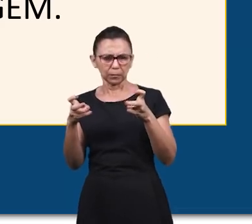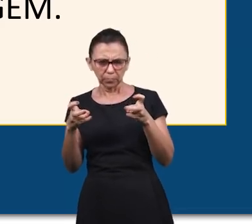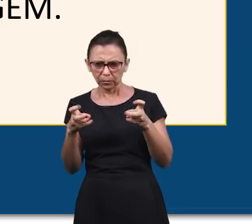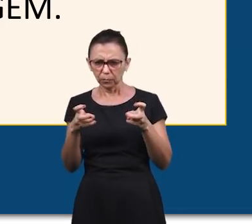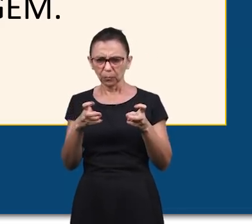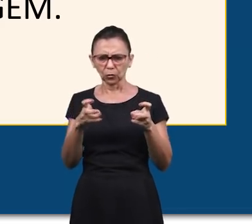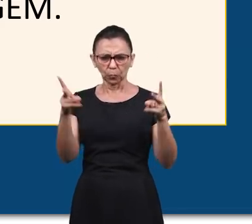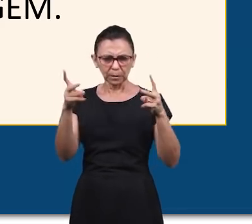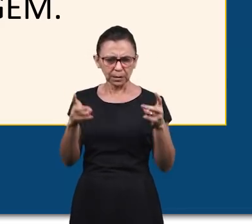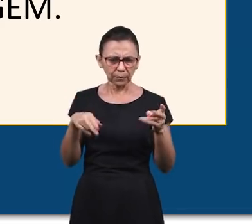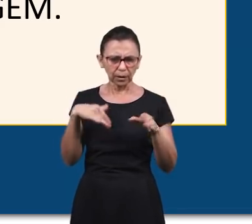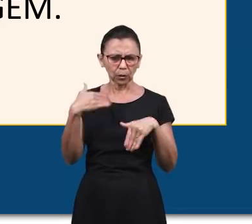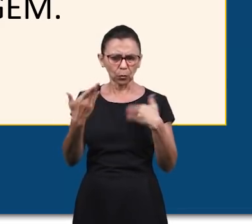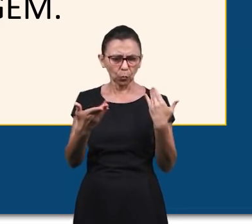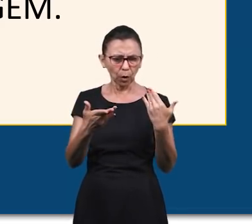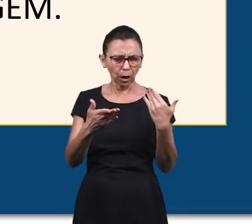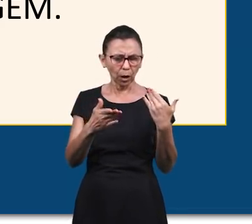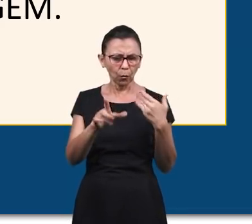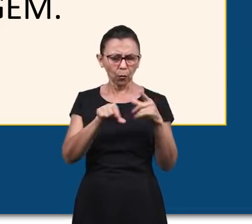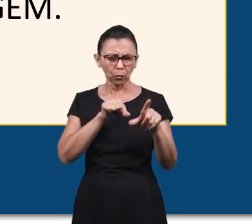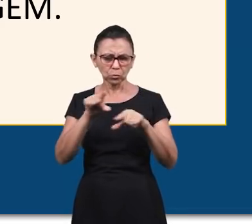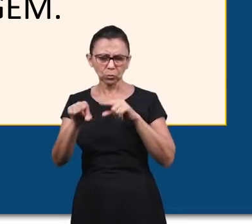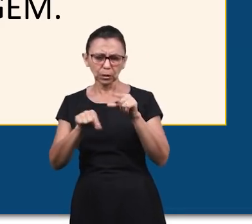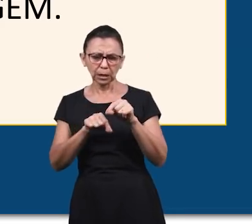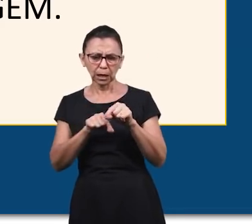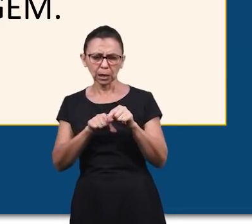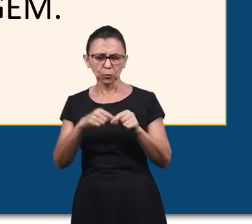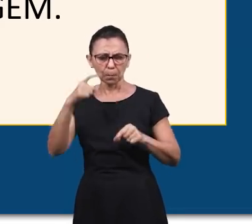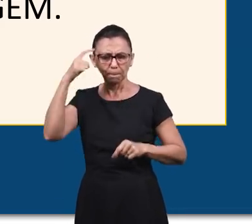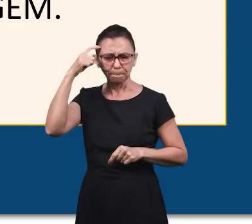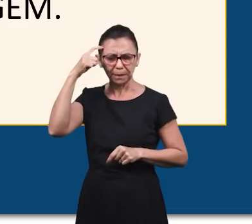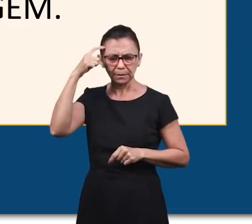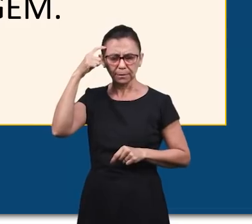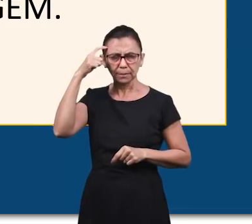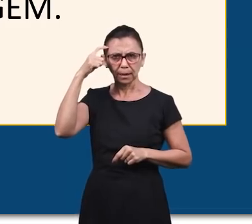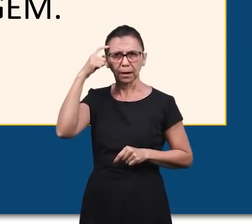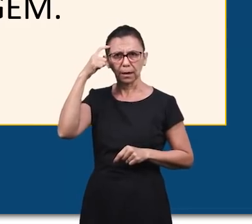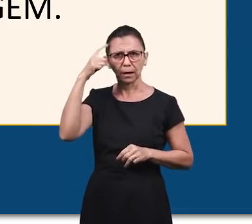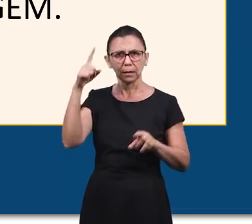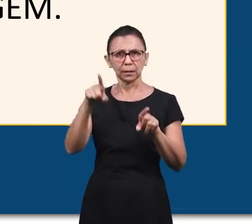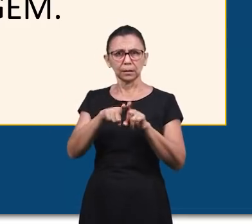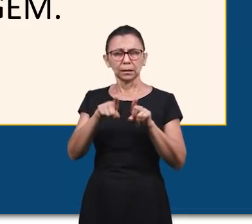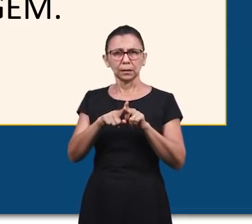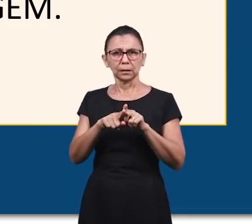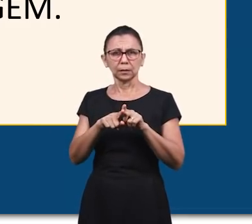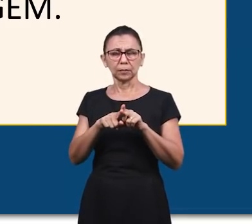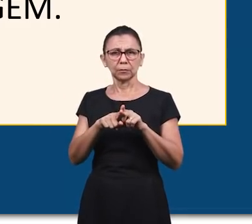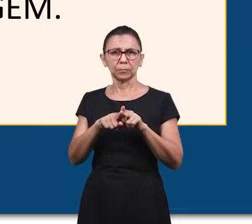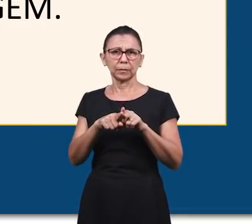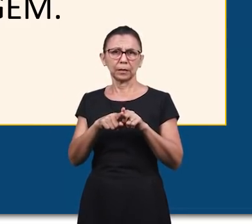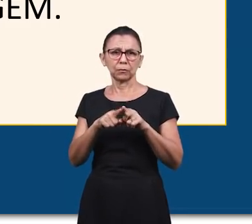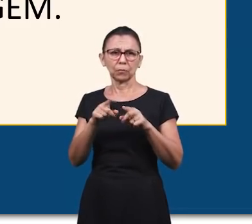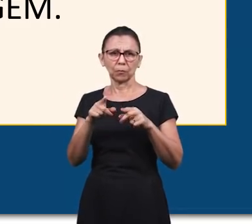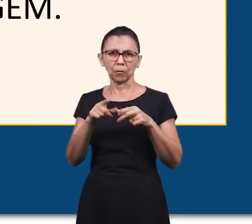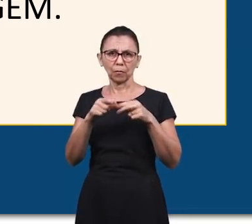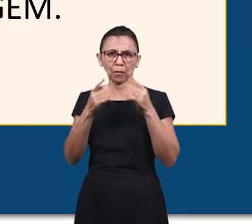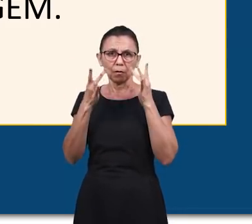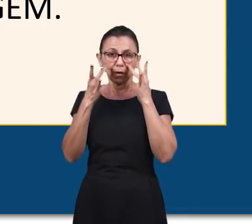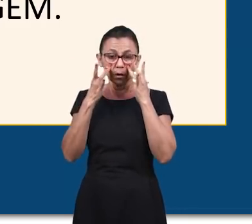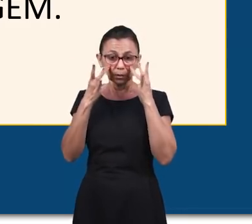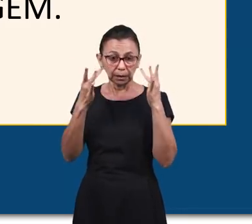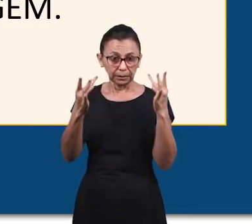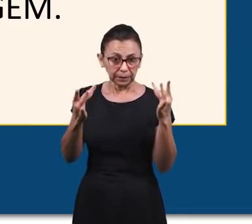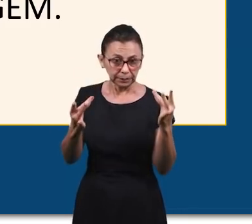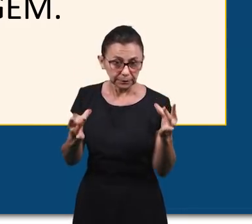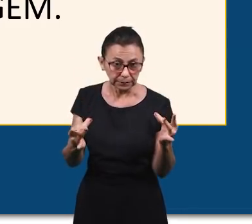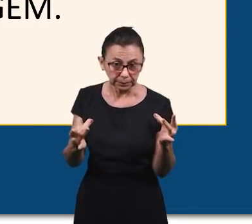categorizarem, selecionarem, o pensamento, a atenção e o desenvolvimento da linguagem, que é primordial na